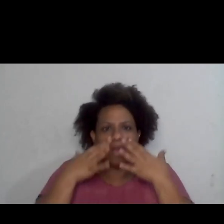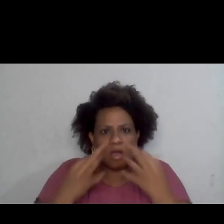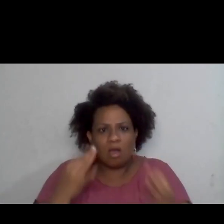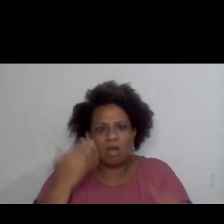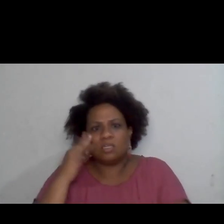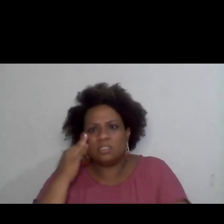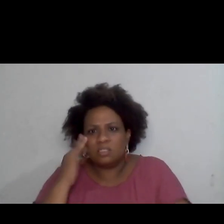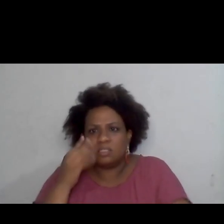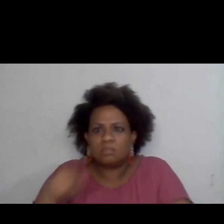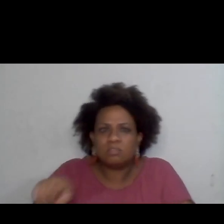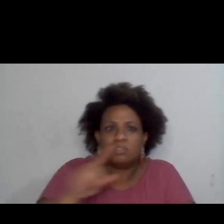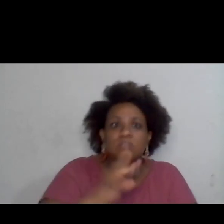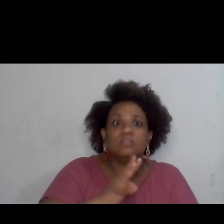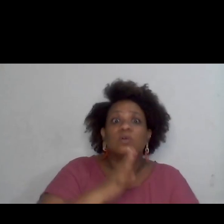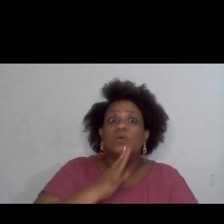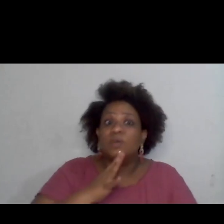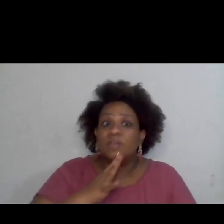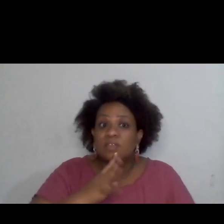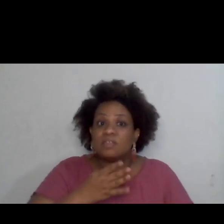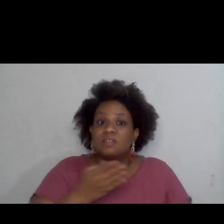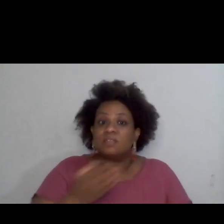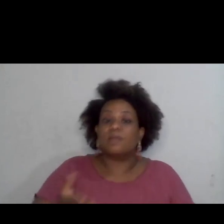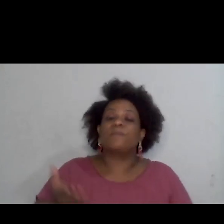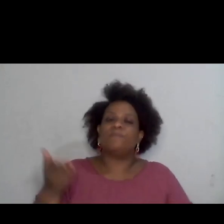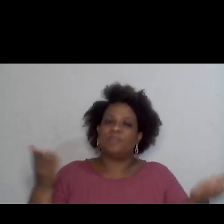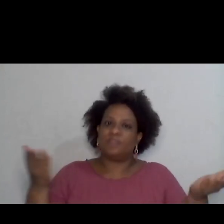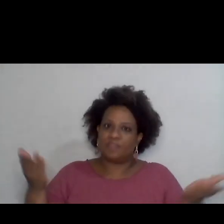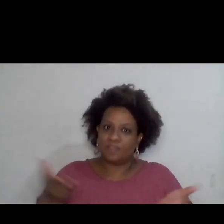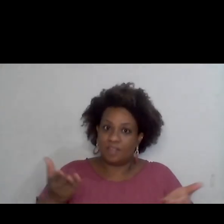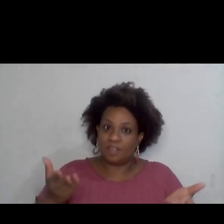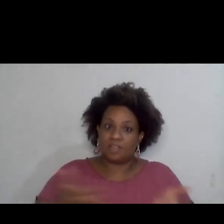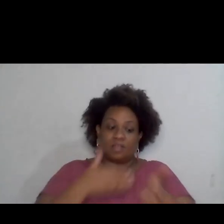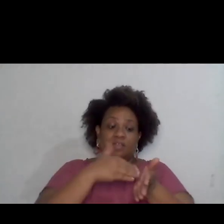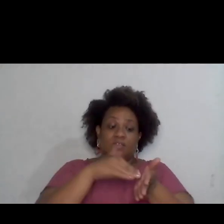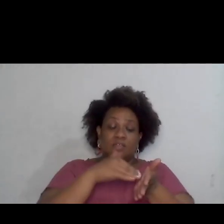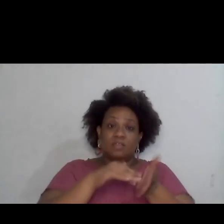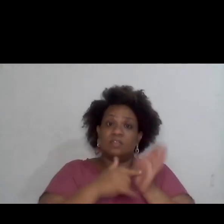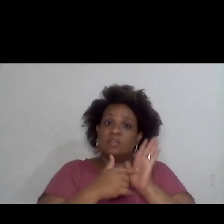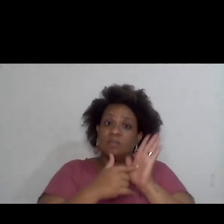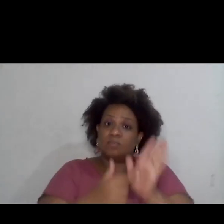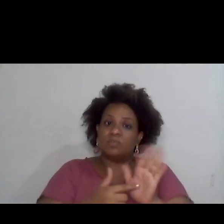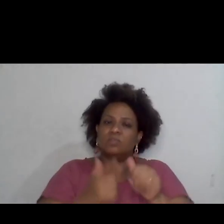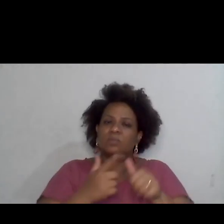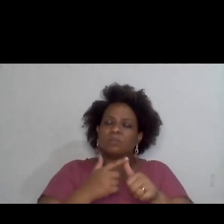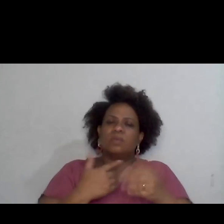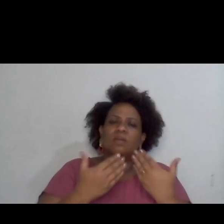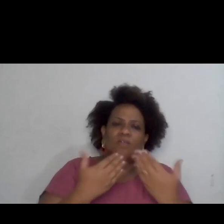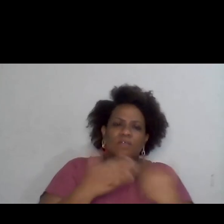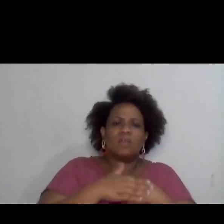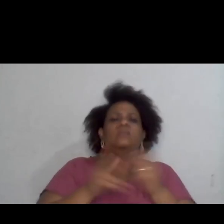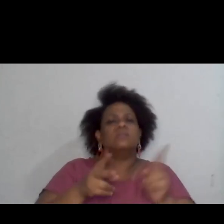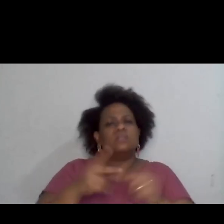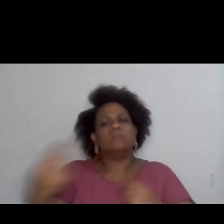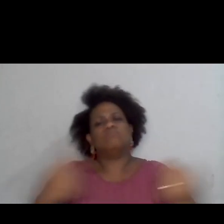pessoas. E, a partir de agora, que o secretário mostrou o planejamento estratégico e a gente fez a primeira conversa, a gente vai continuar recebendo